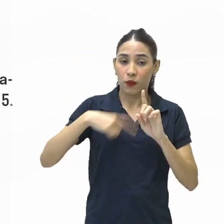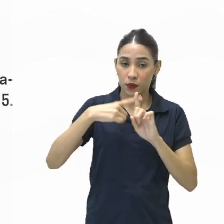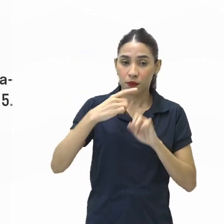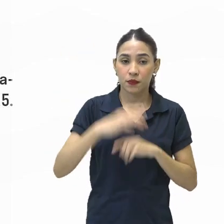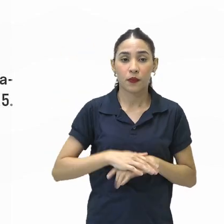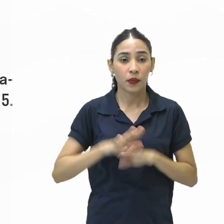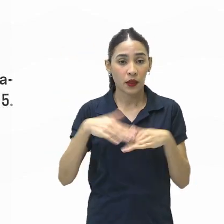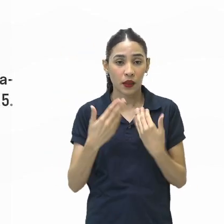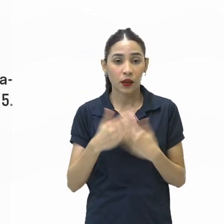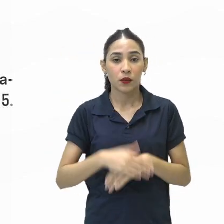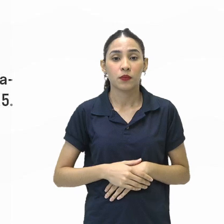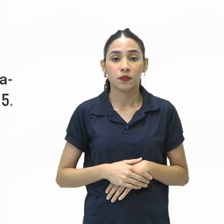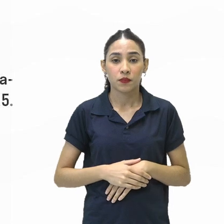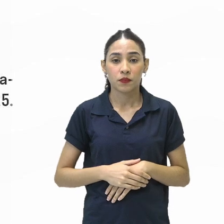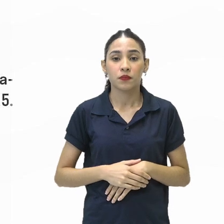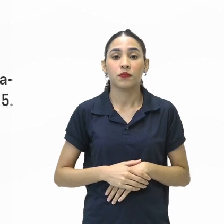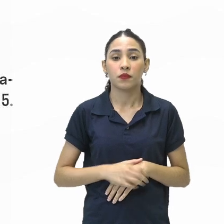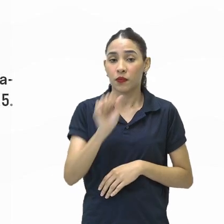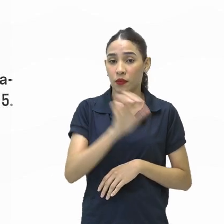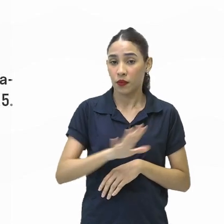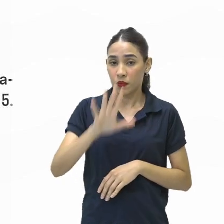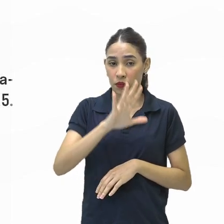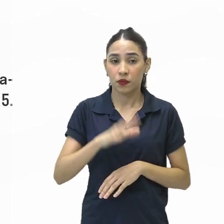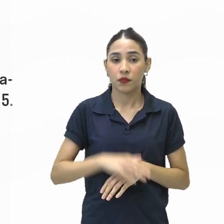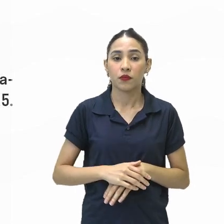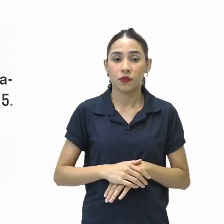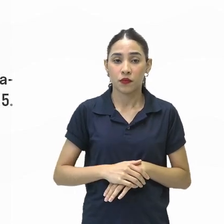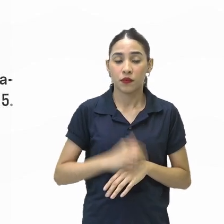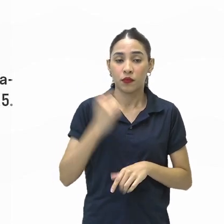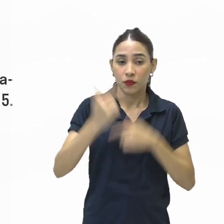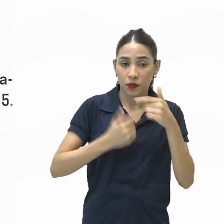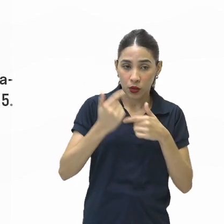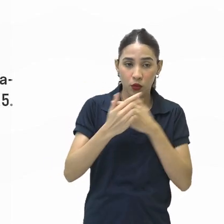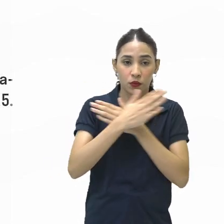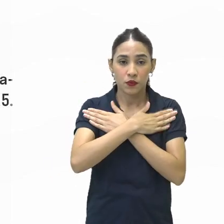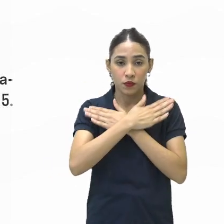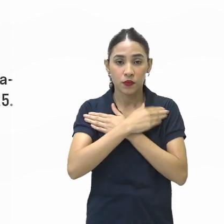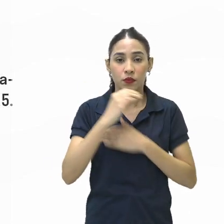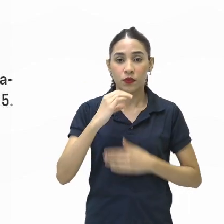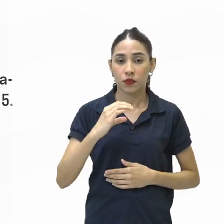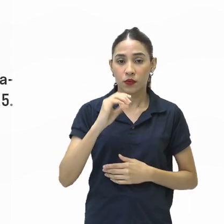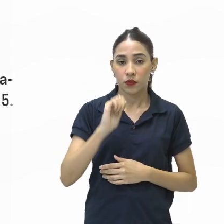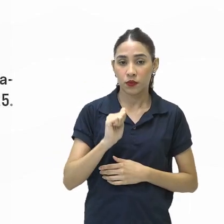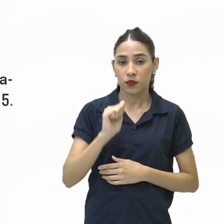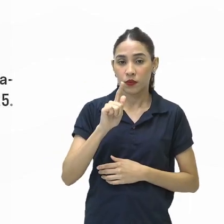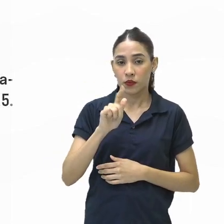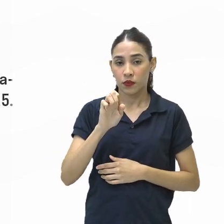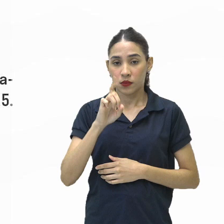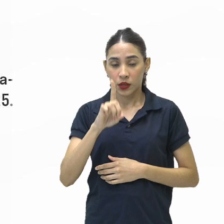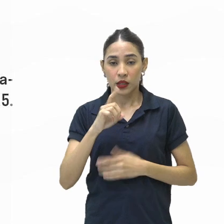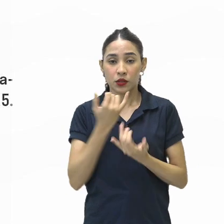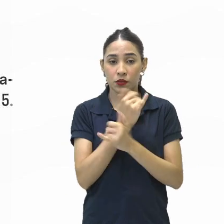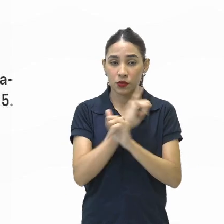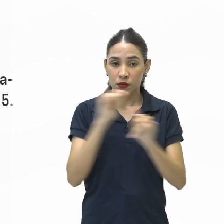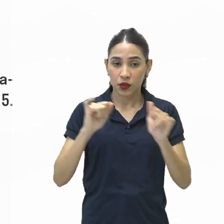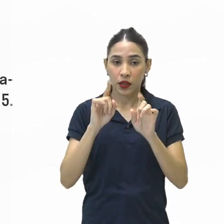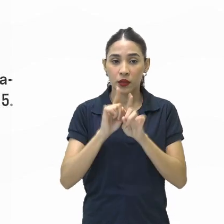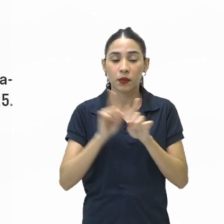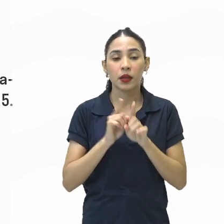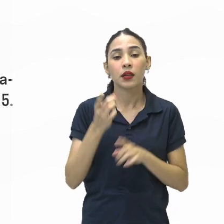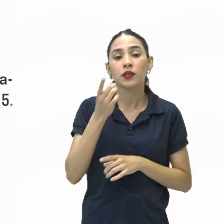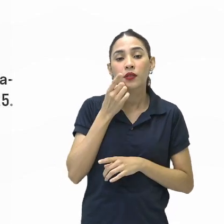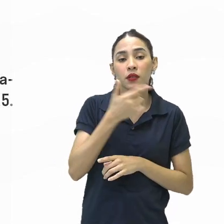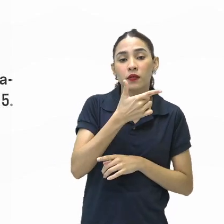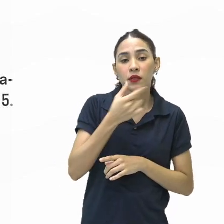Então, os dados são do Cadastro Geral de Empregados e Desempregados, que é o novo CAGED, e eles foram divulgados no